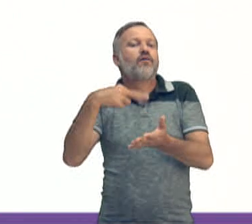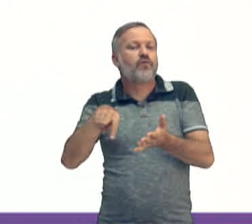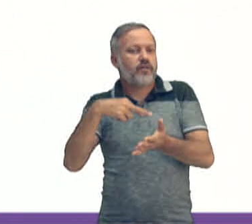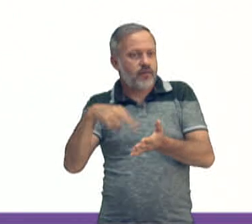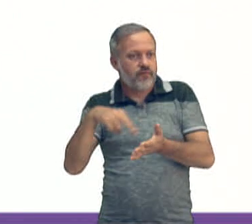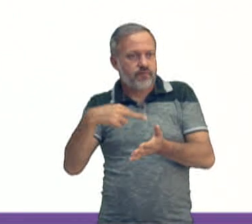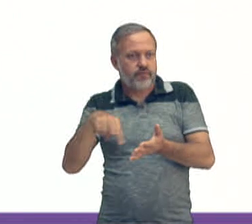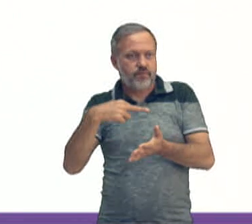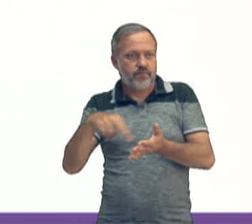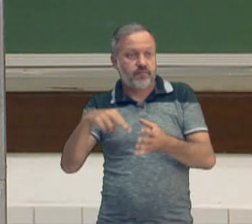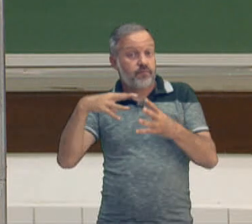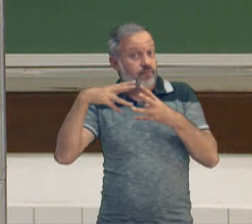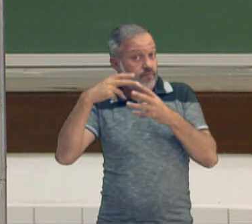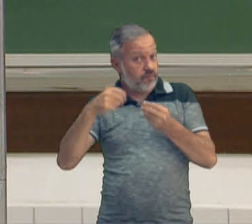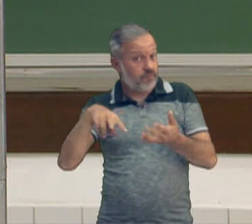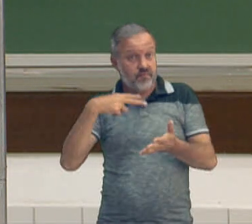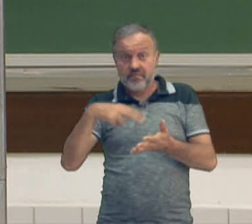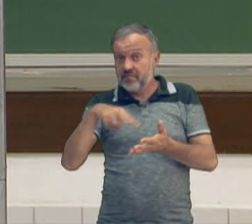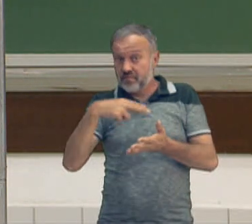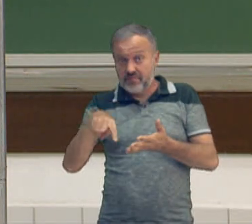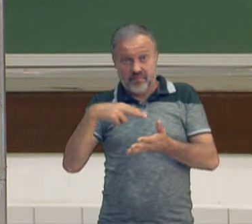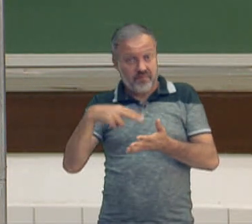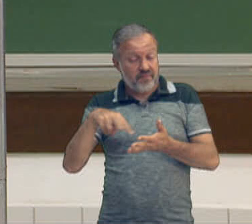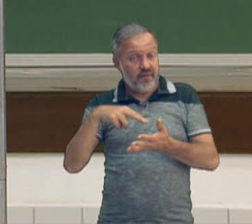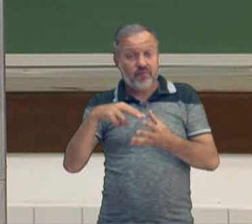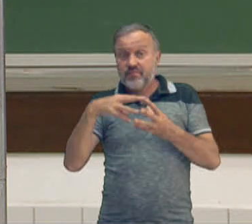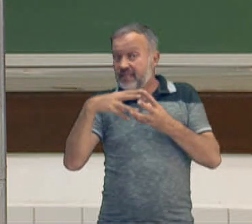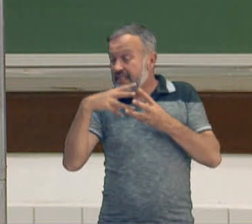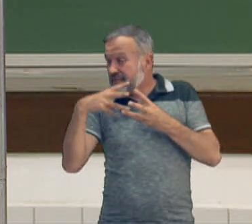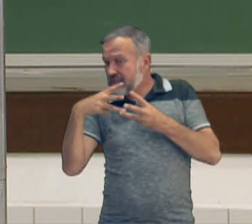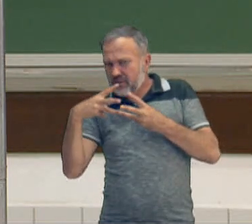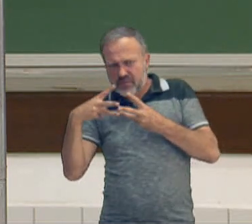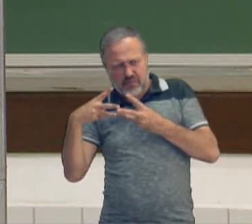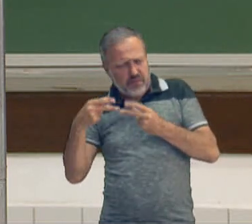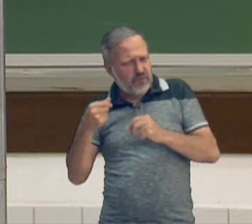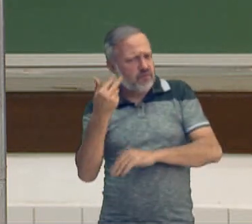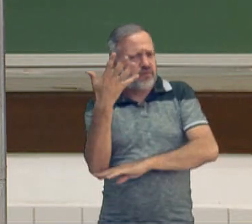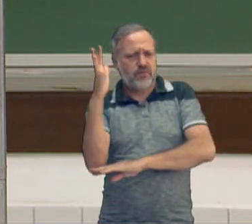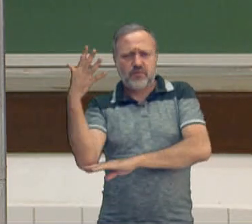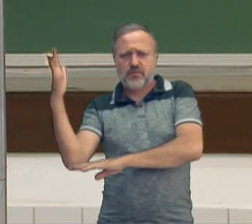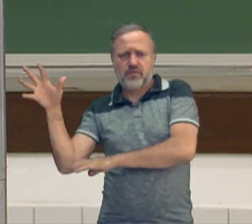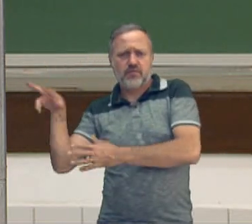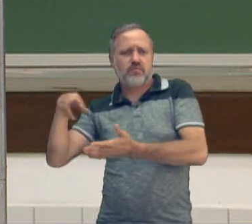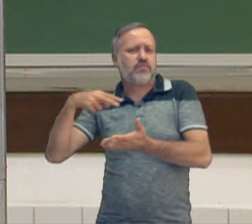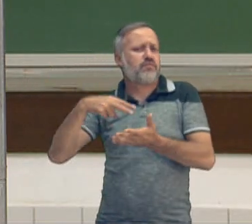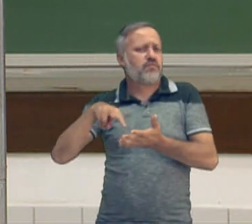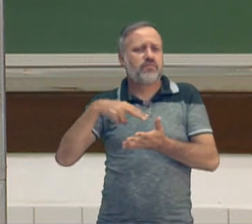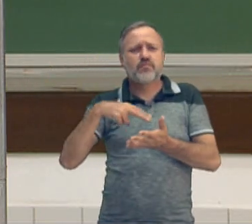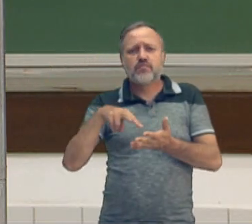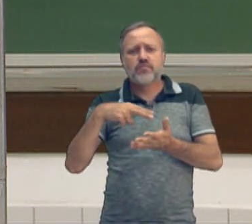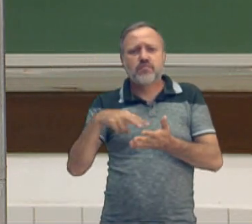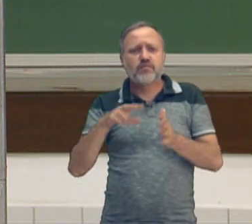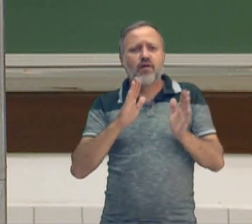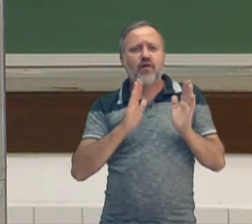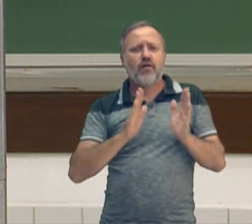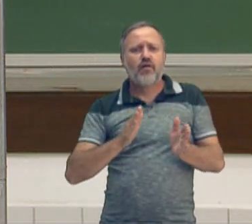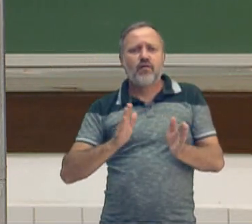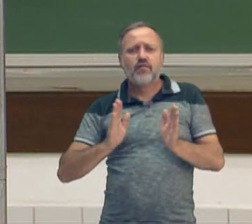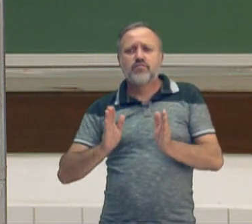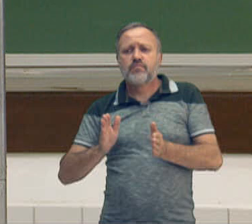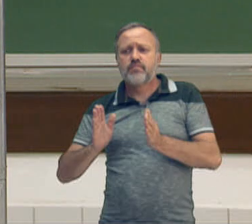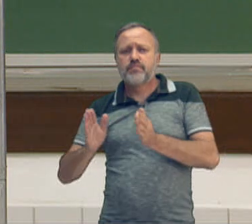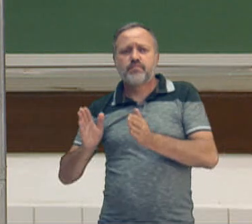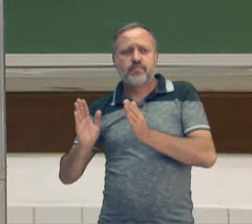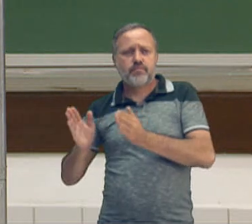Para eles, tudo dança. O universo dança, a terra, as plantas, tudo segue um ritmo cósmico universal. E